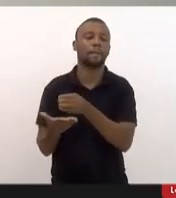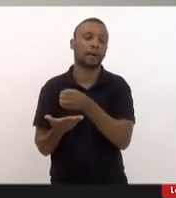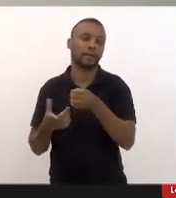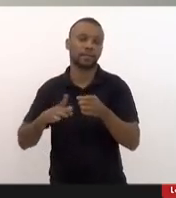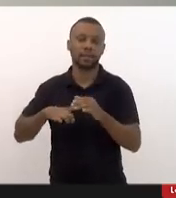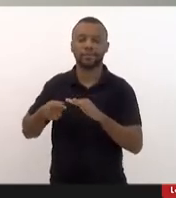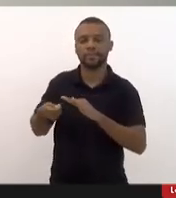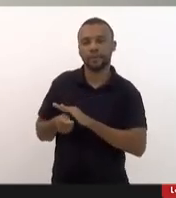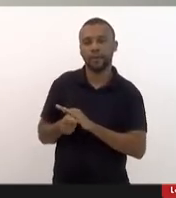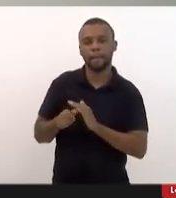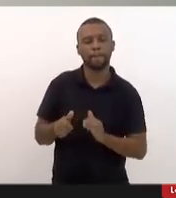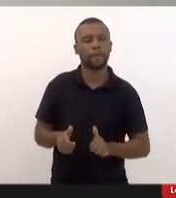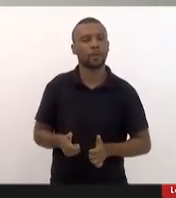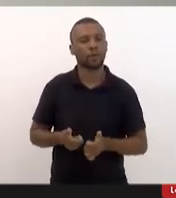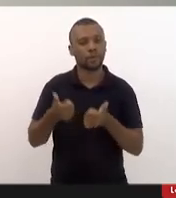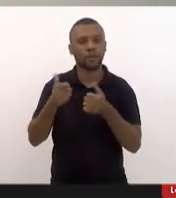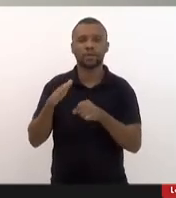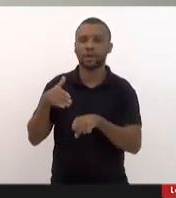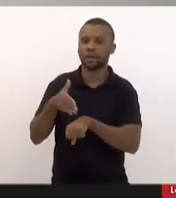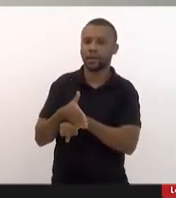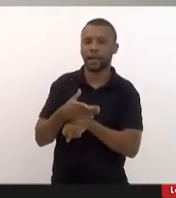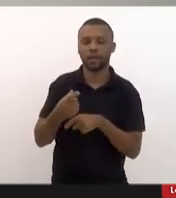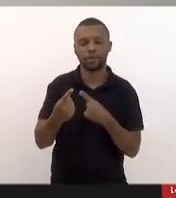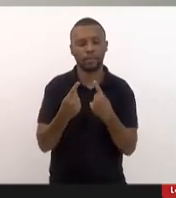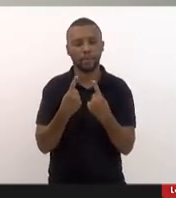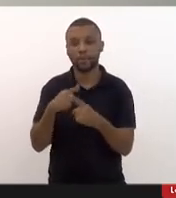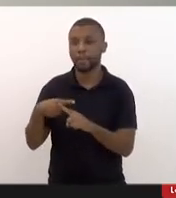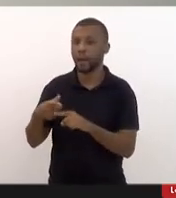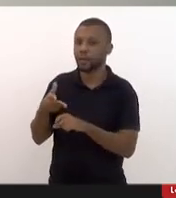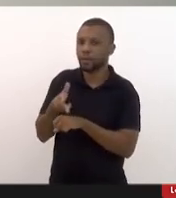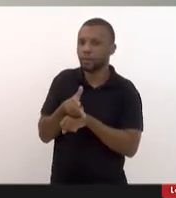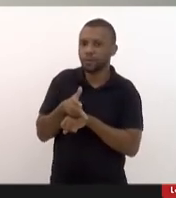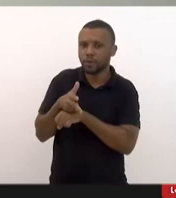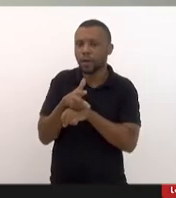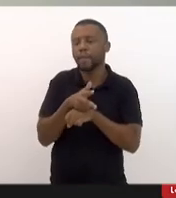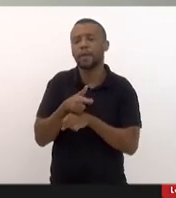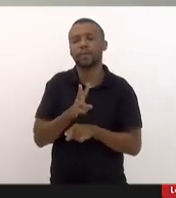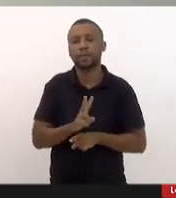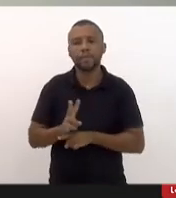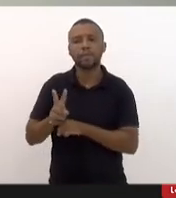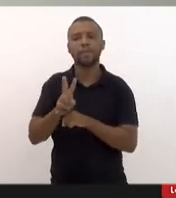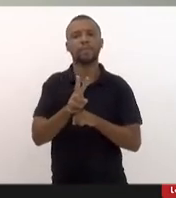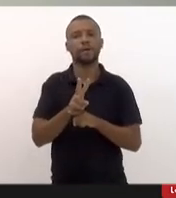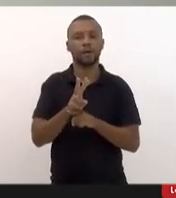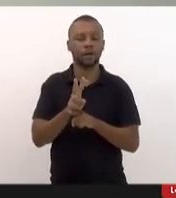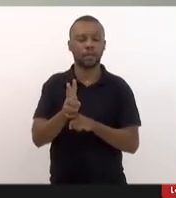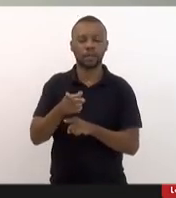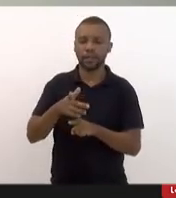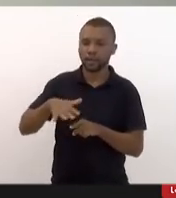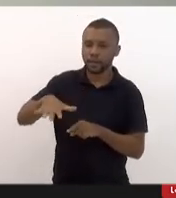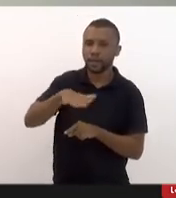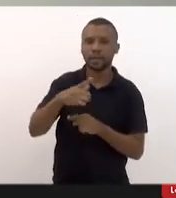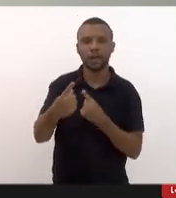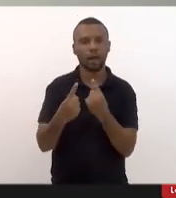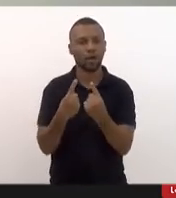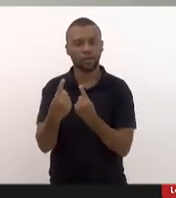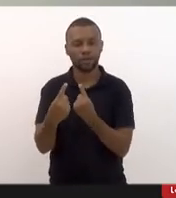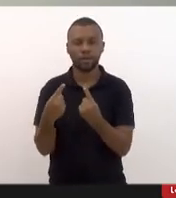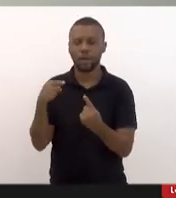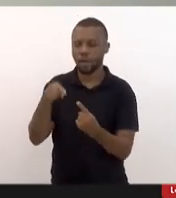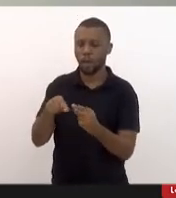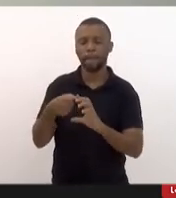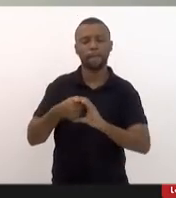de acessos, melhorias de pista e monitoramento também da circulação de veículos naquela rodovia. Acho que é um ponto muito